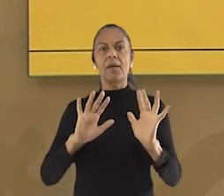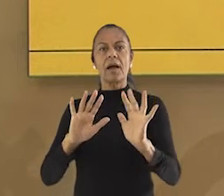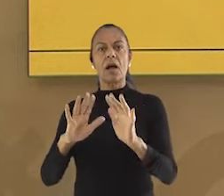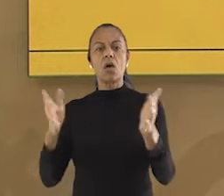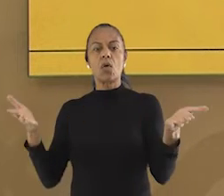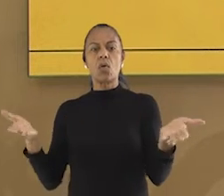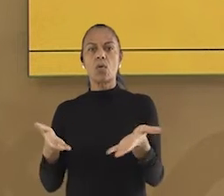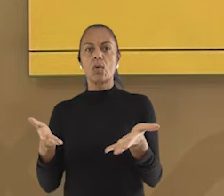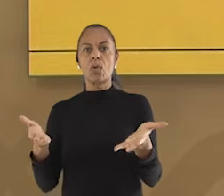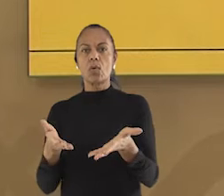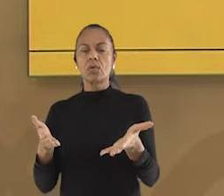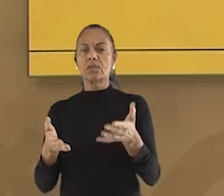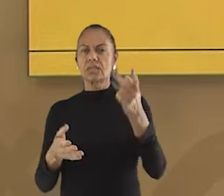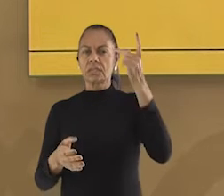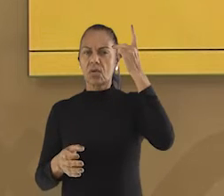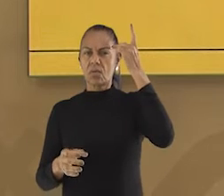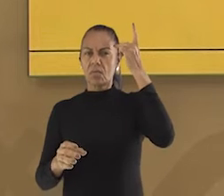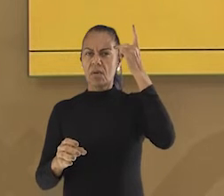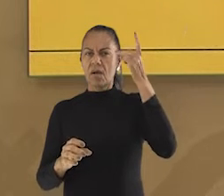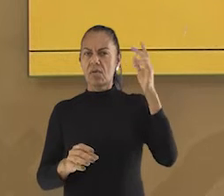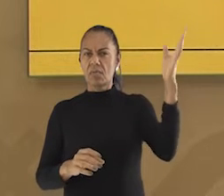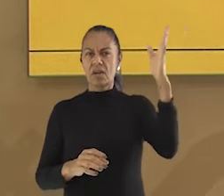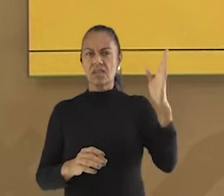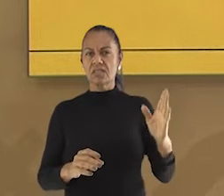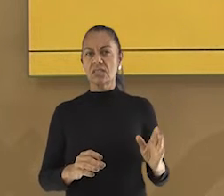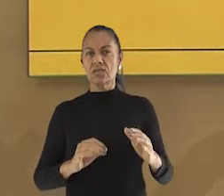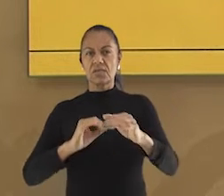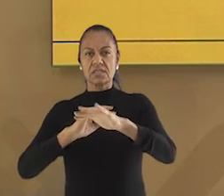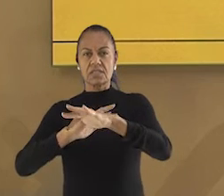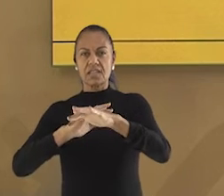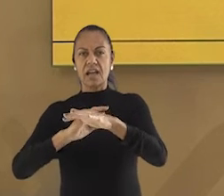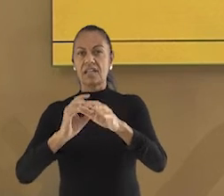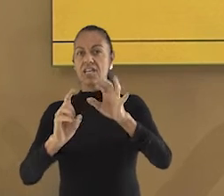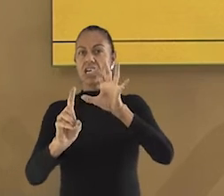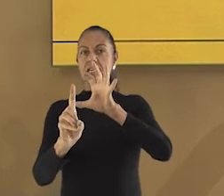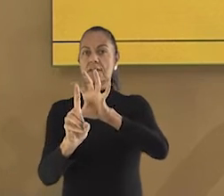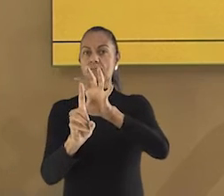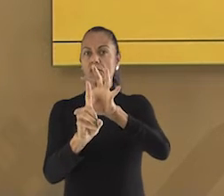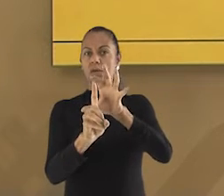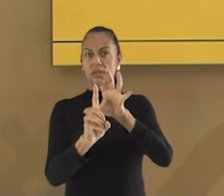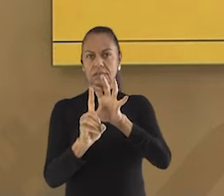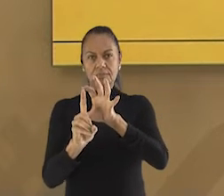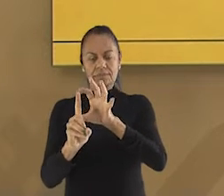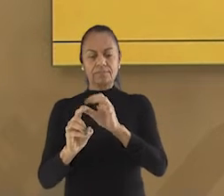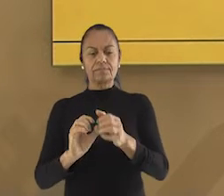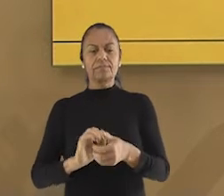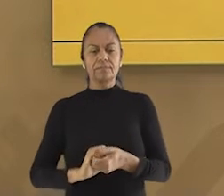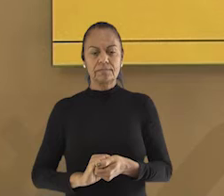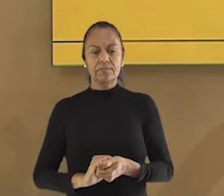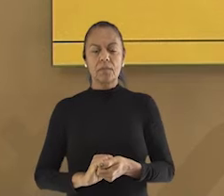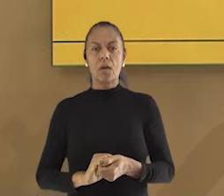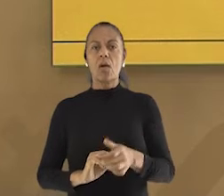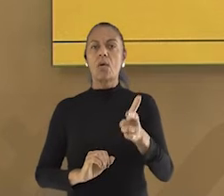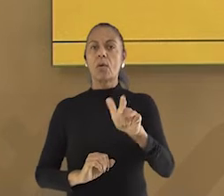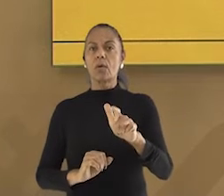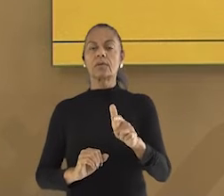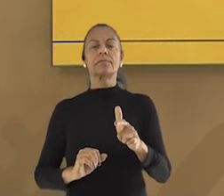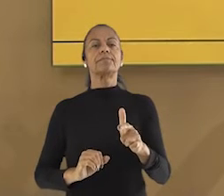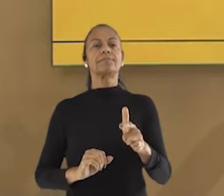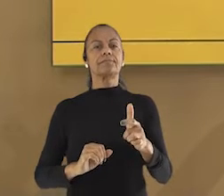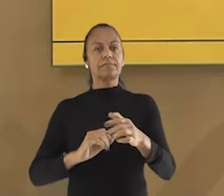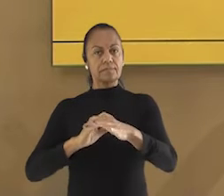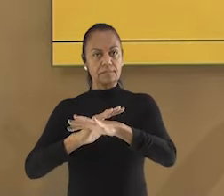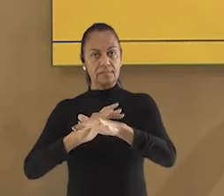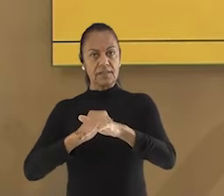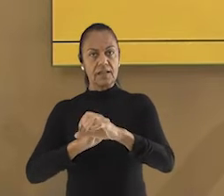conhecida hoje como a mais influente cidade do Brasil. Outra cidade muito importante para